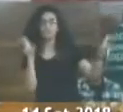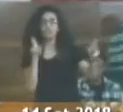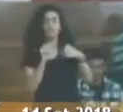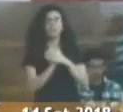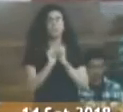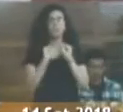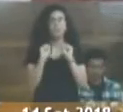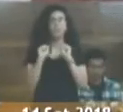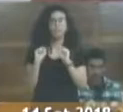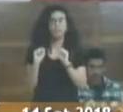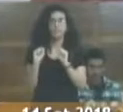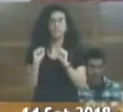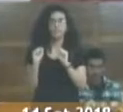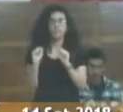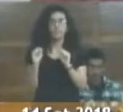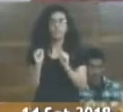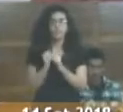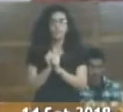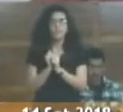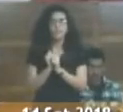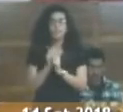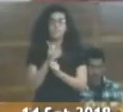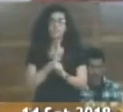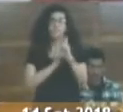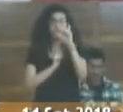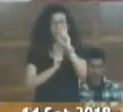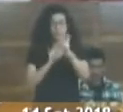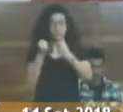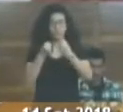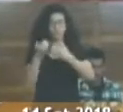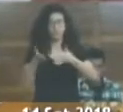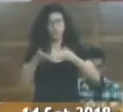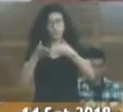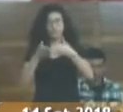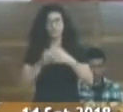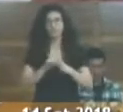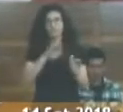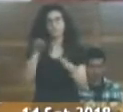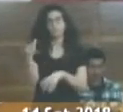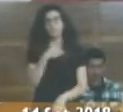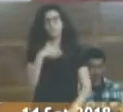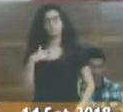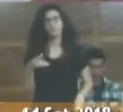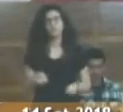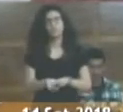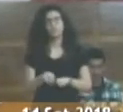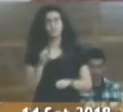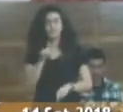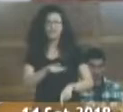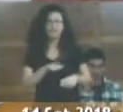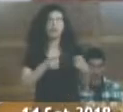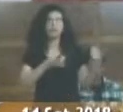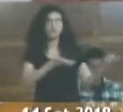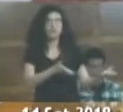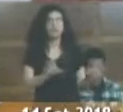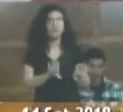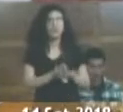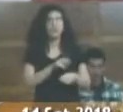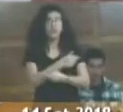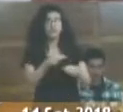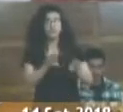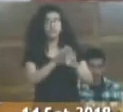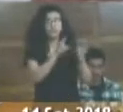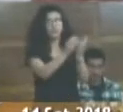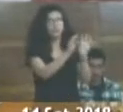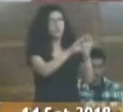para poder ter essa habilitação. A saúde também, que é um descaso, todas as comunidades, postos